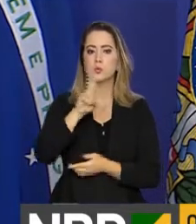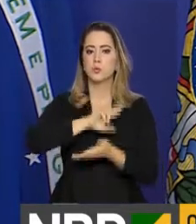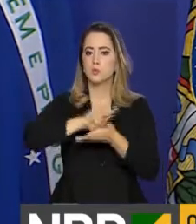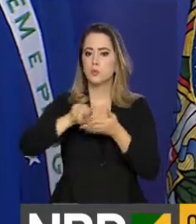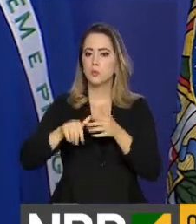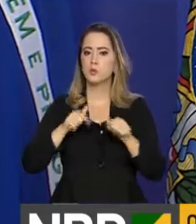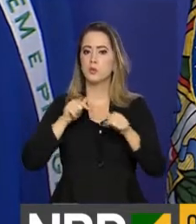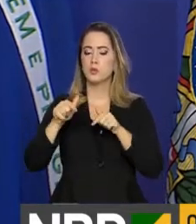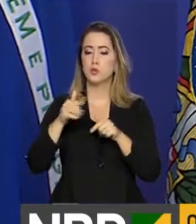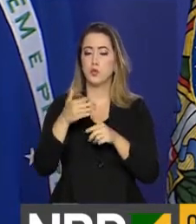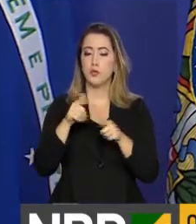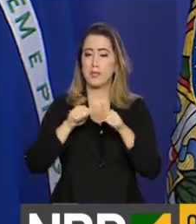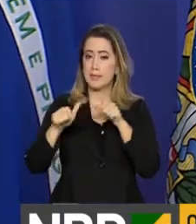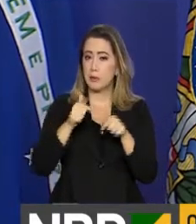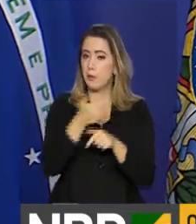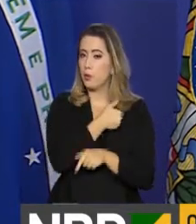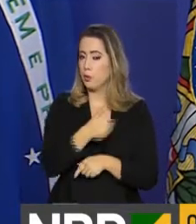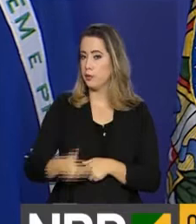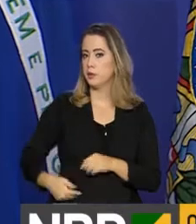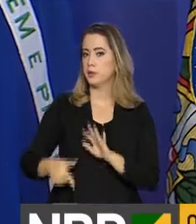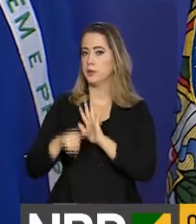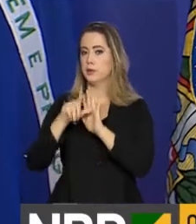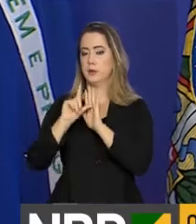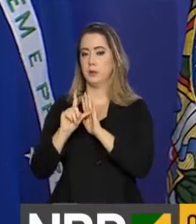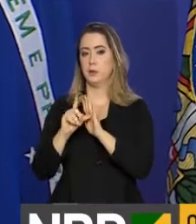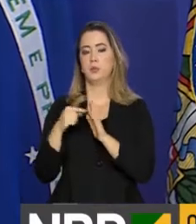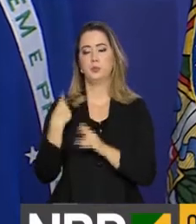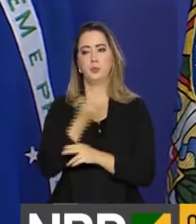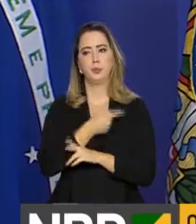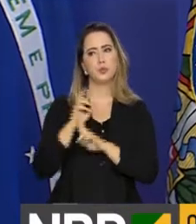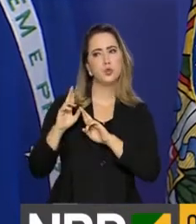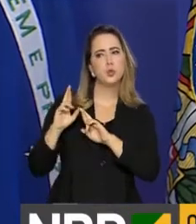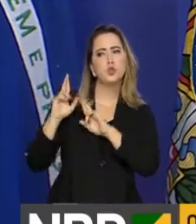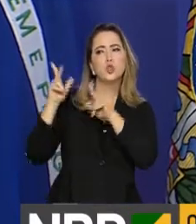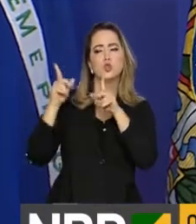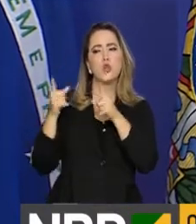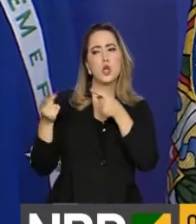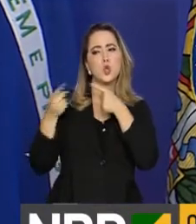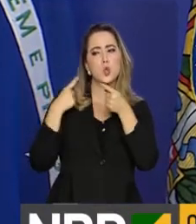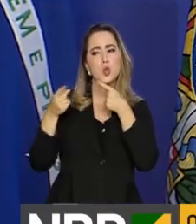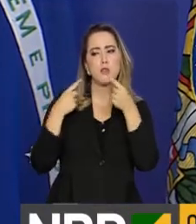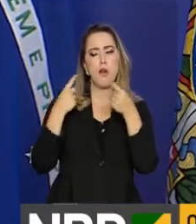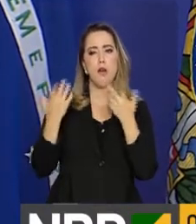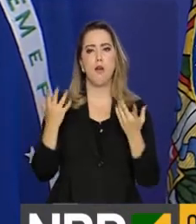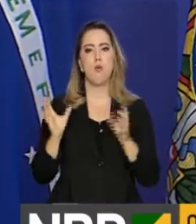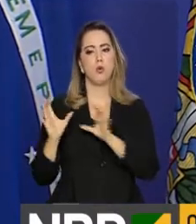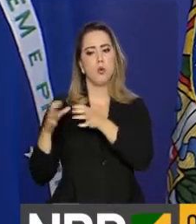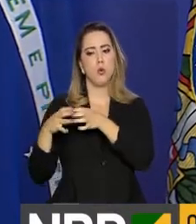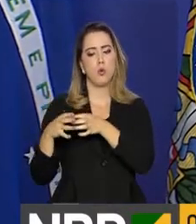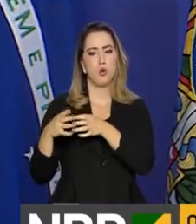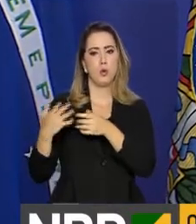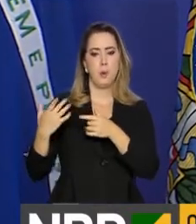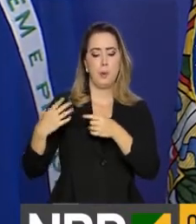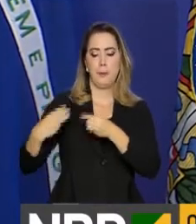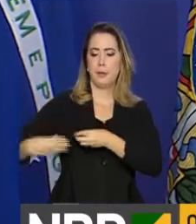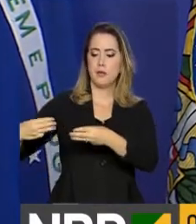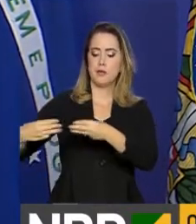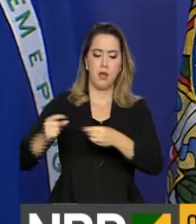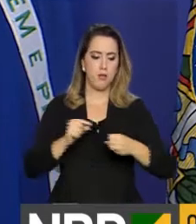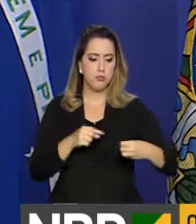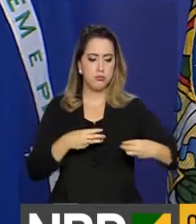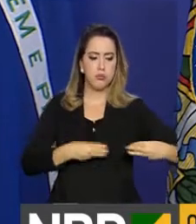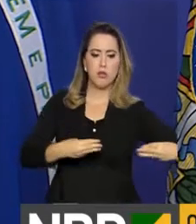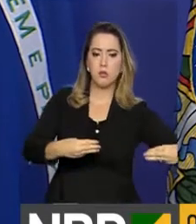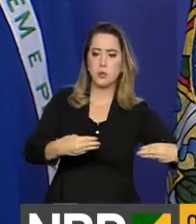governos e sabemos muitas vezes que há divergências a disputas entre ministérios e setores